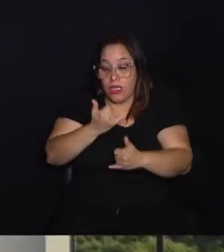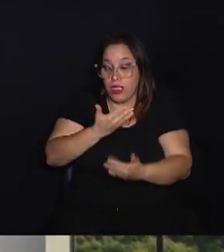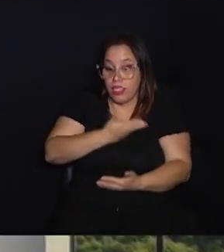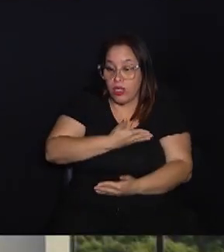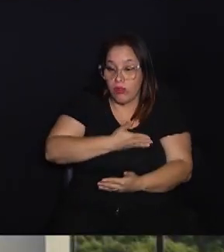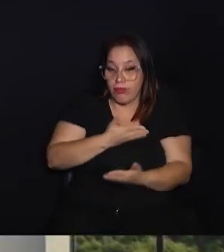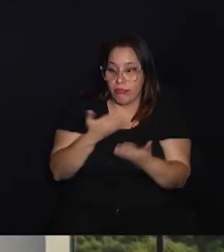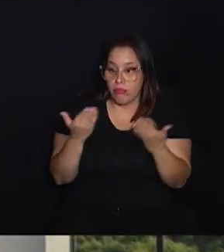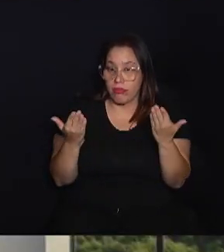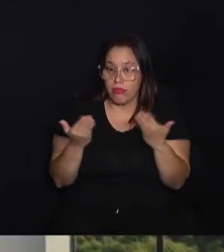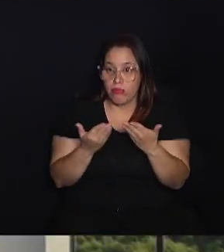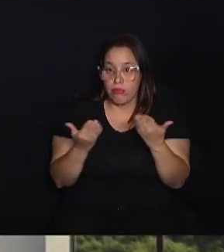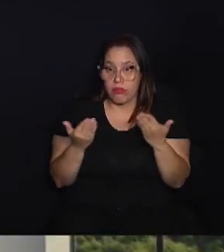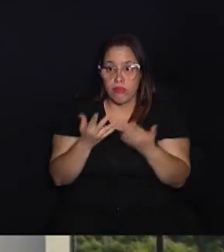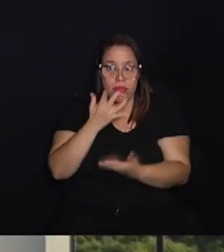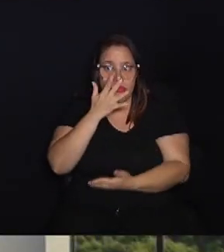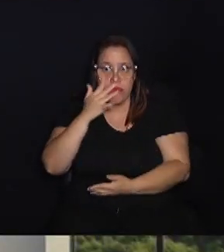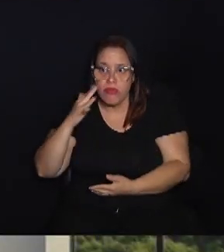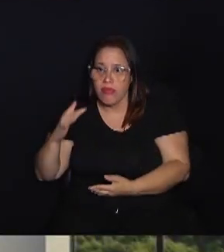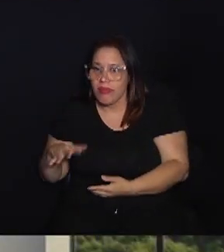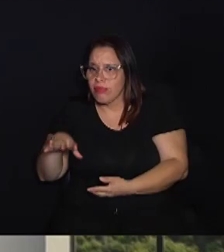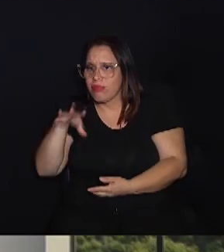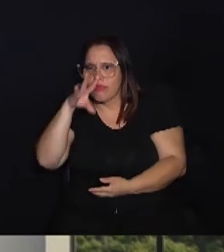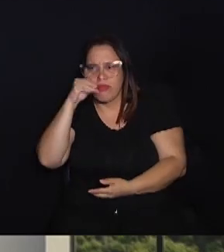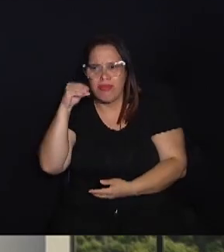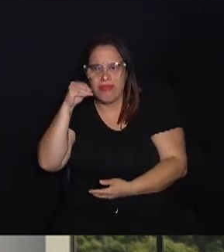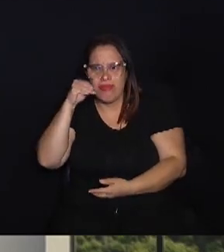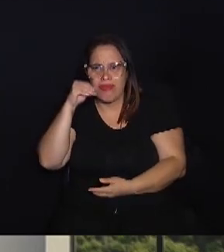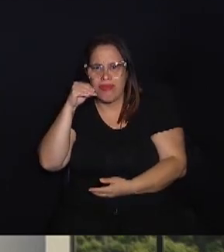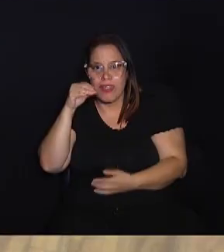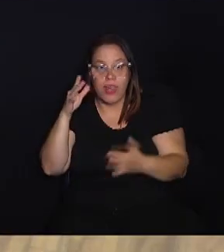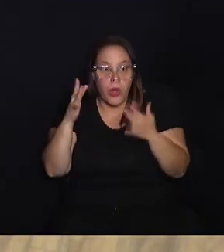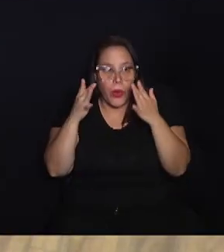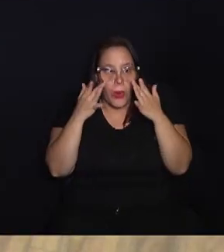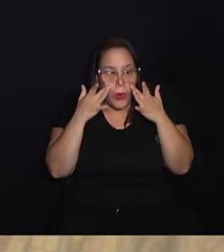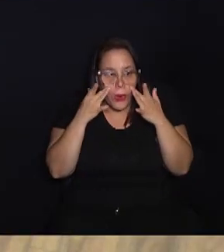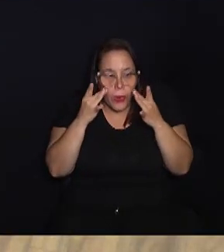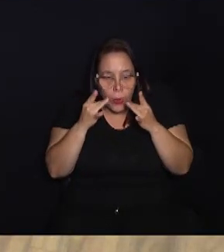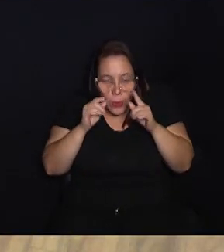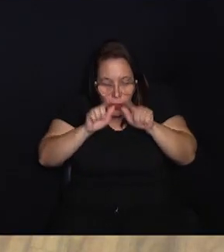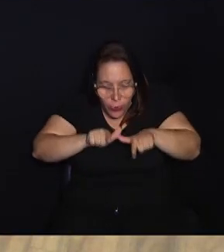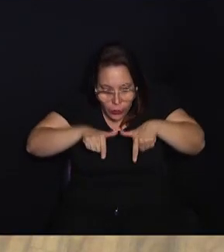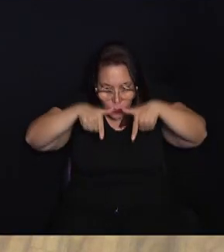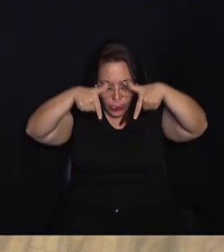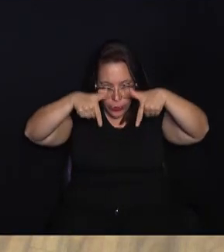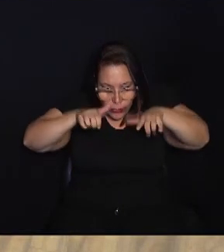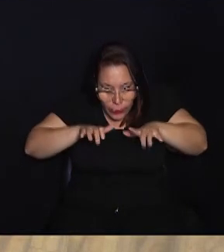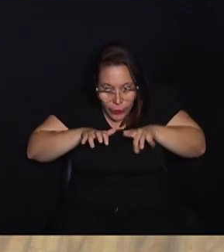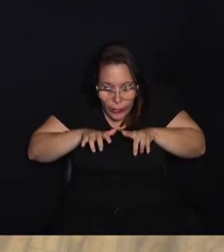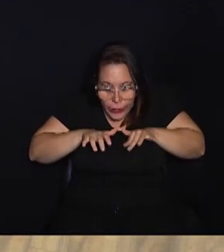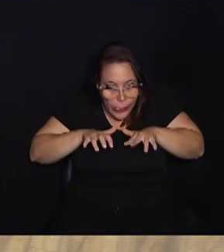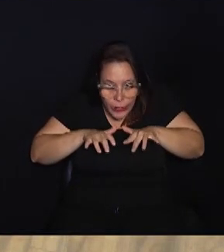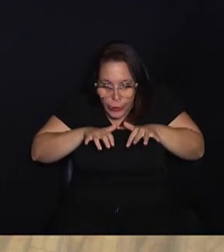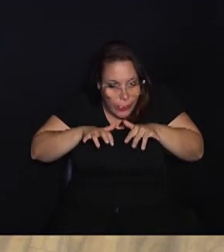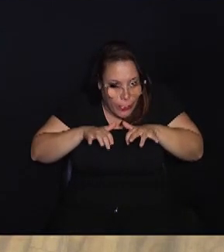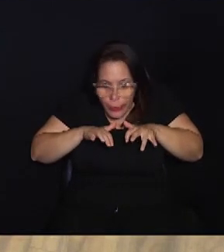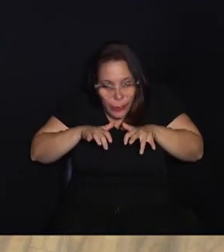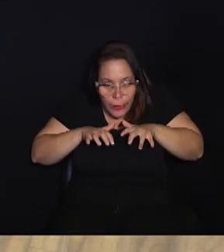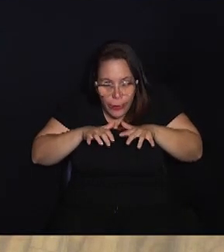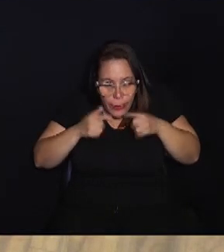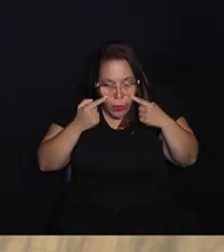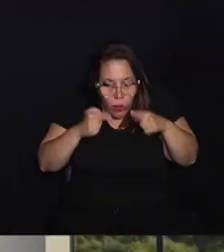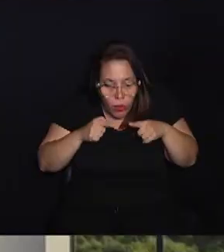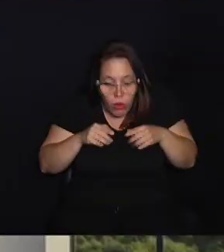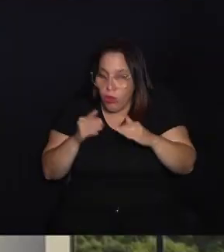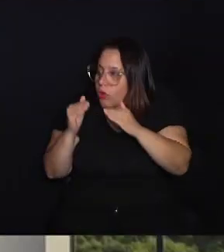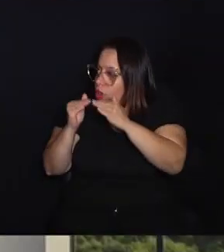que hoje as crianças, os adolescentes estão hipnotizadas com isso aqui que está na minha mão, que são as telas. Você